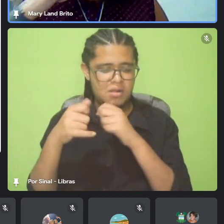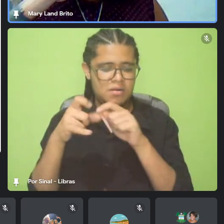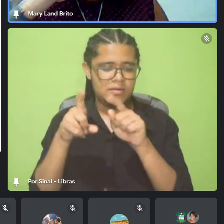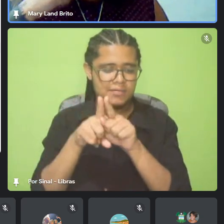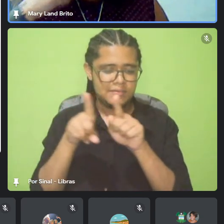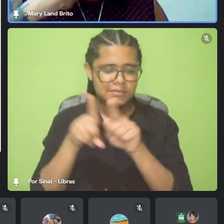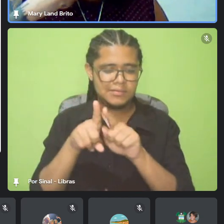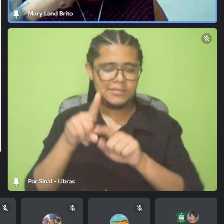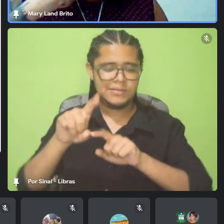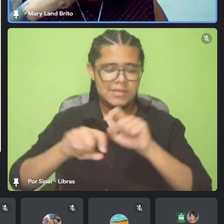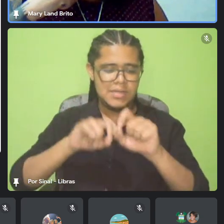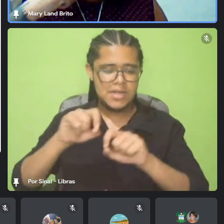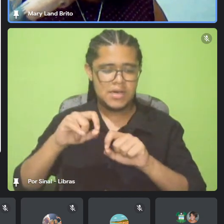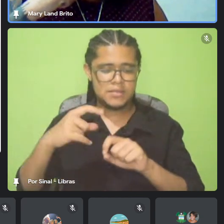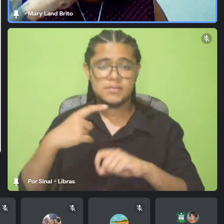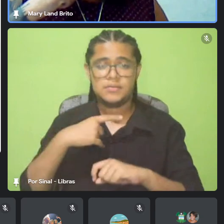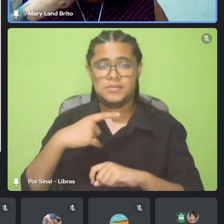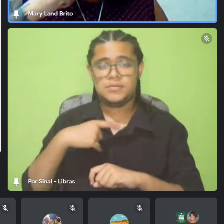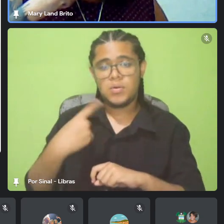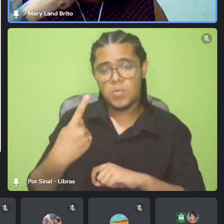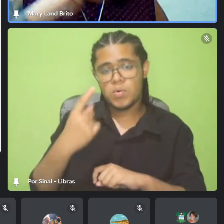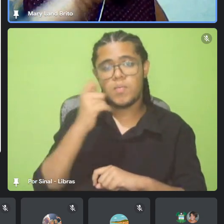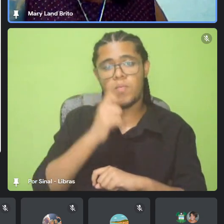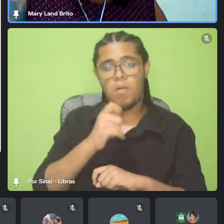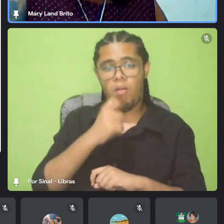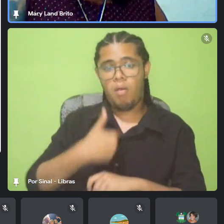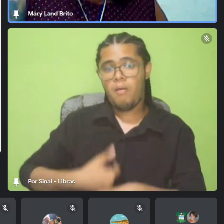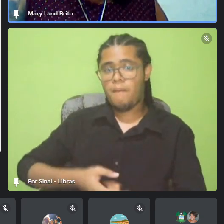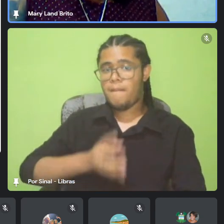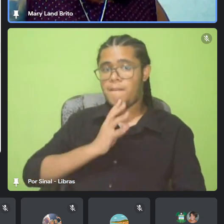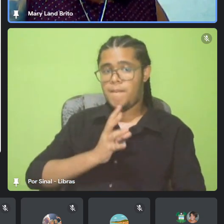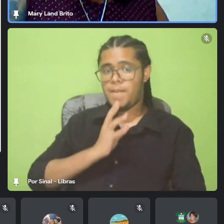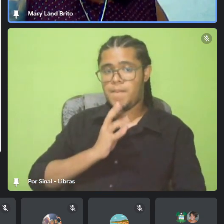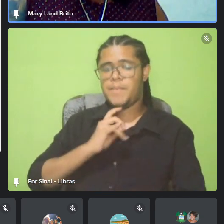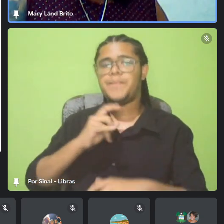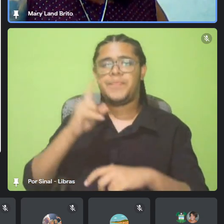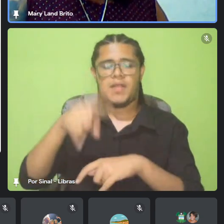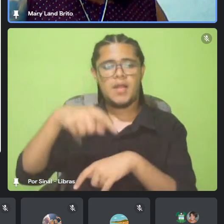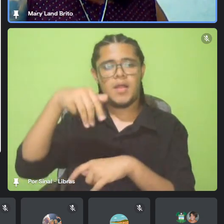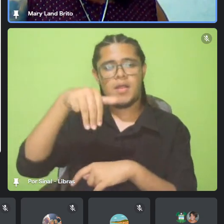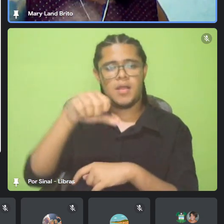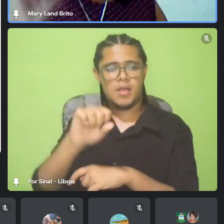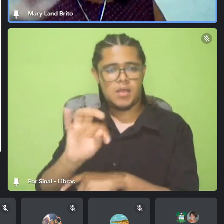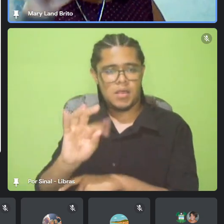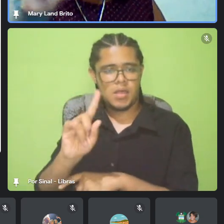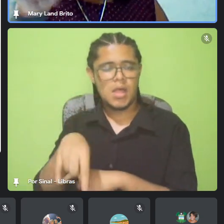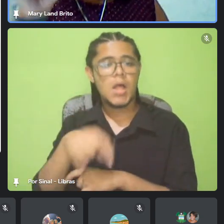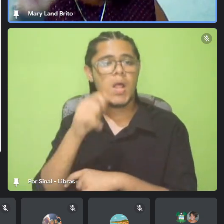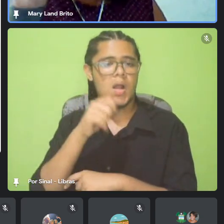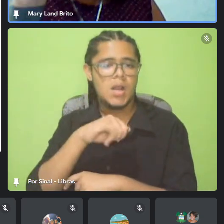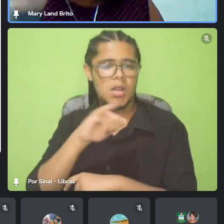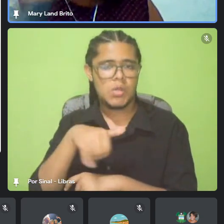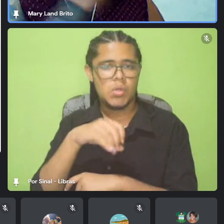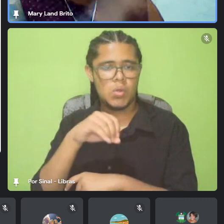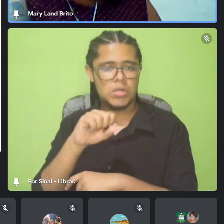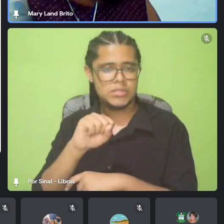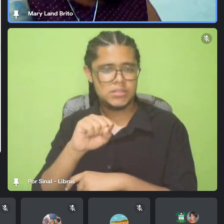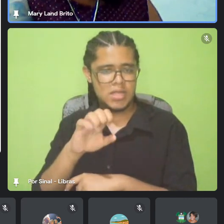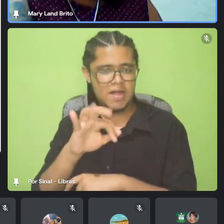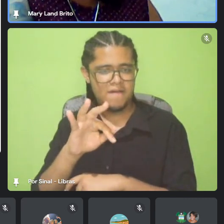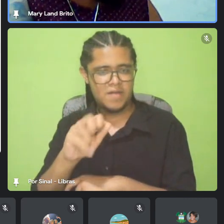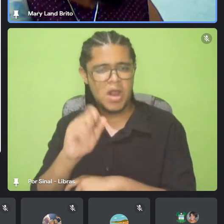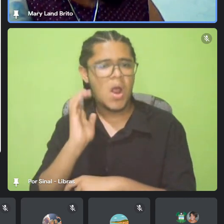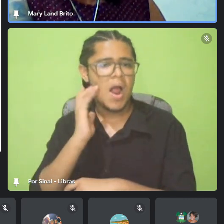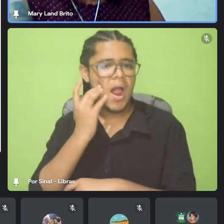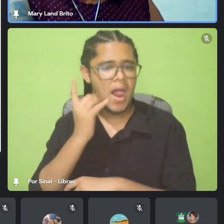uma mulher que eu conheci que ela era do MST, que é a Josefa, eu acho que é Chá da Terra, o Instagram dela, dá uma olhada aí, Chá da